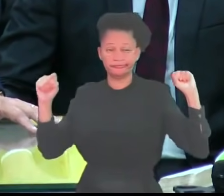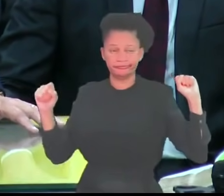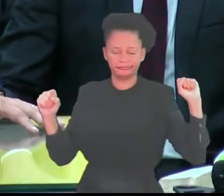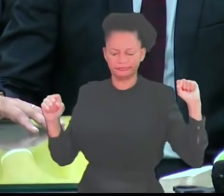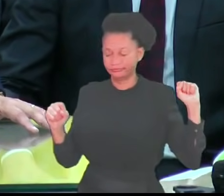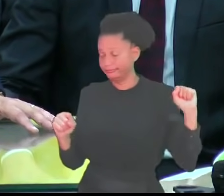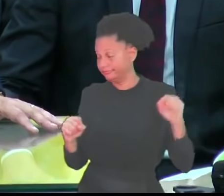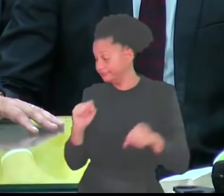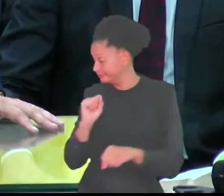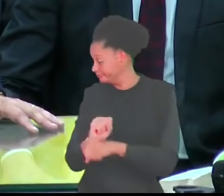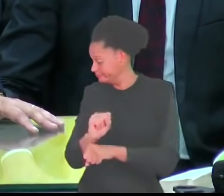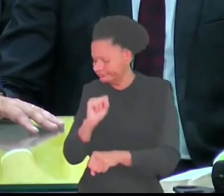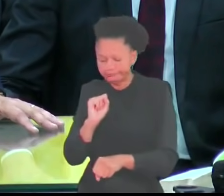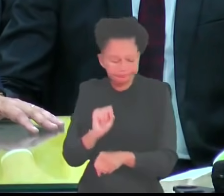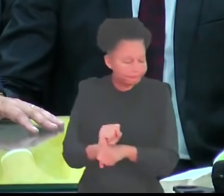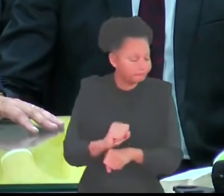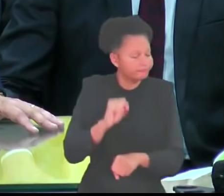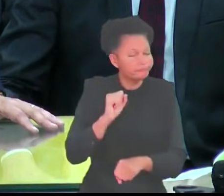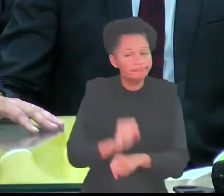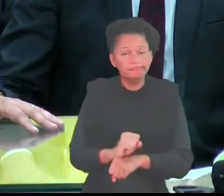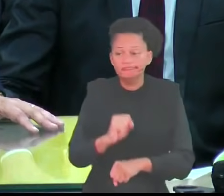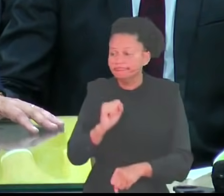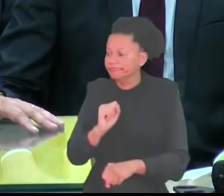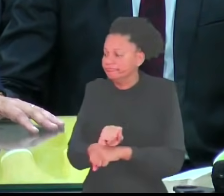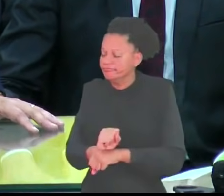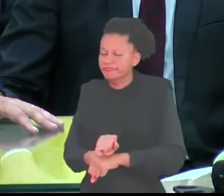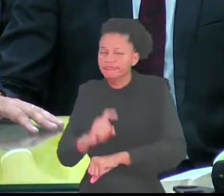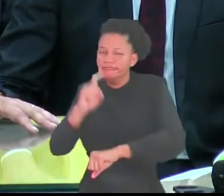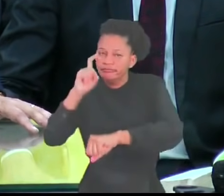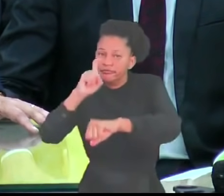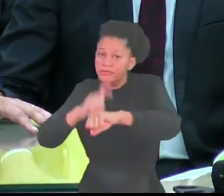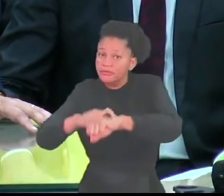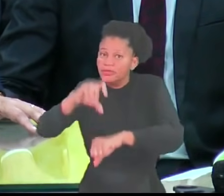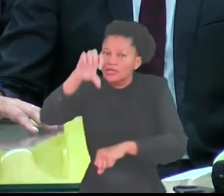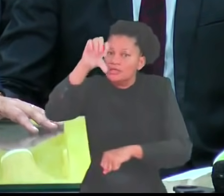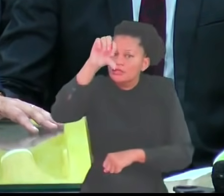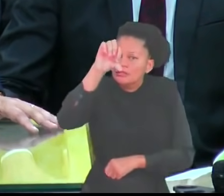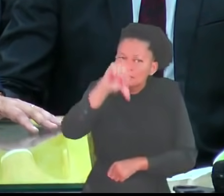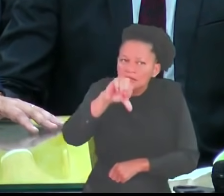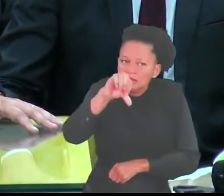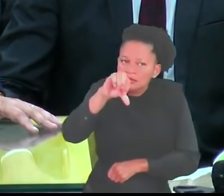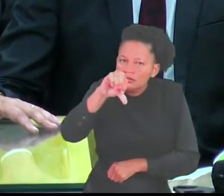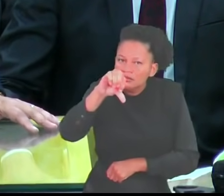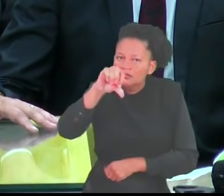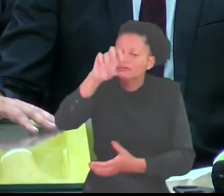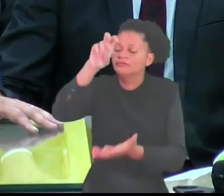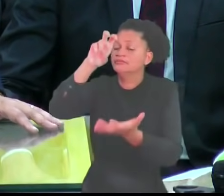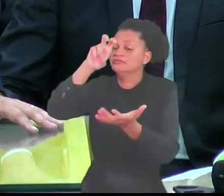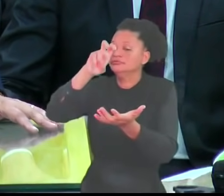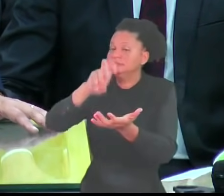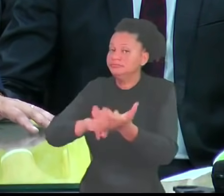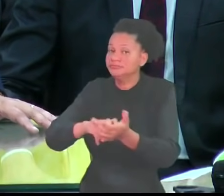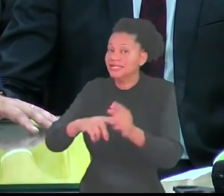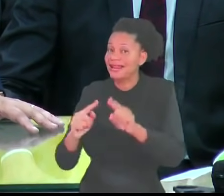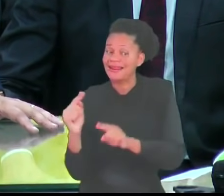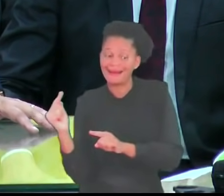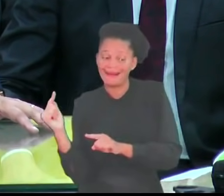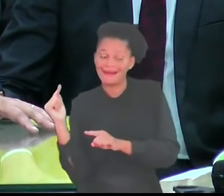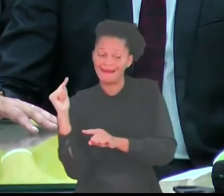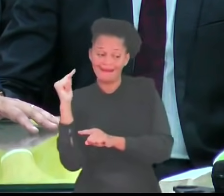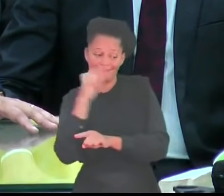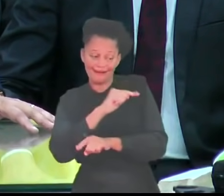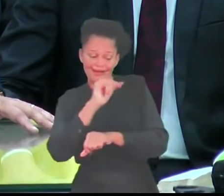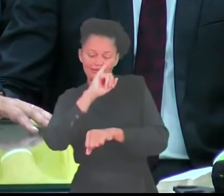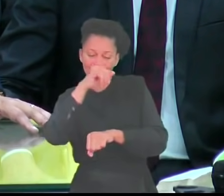ficaram esperando, esperando, esperando. Quando deu 9 horas da manhã, que lá em Jerusalém